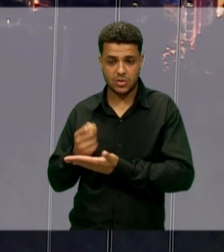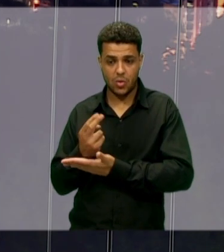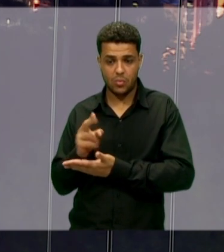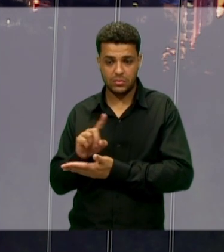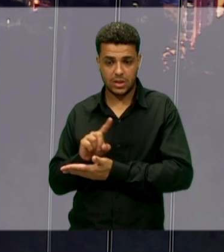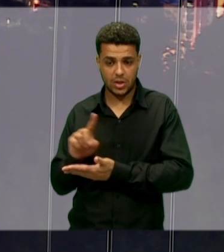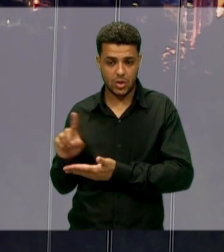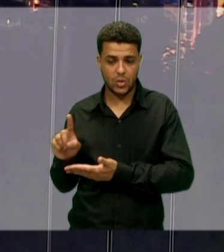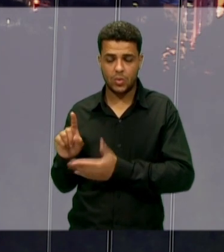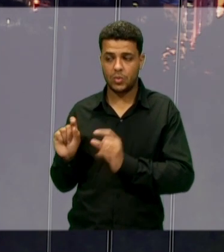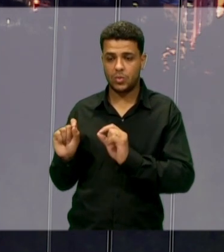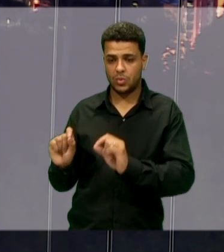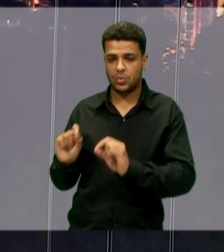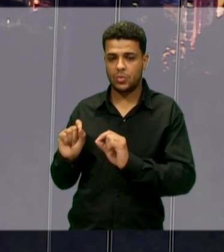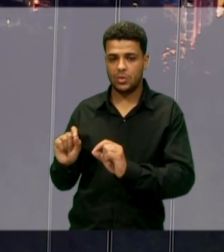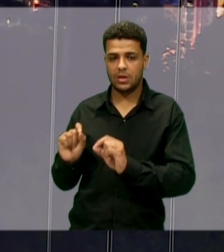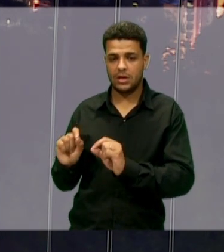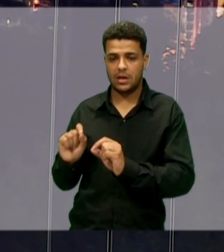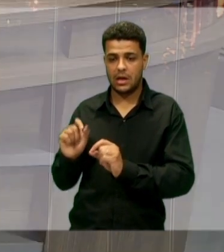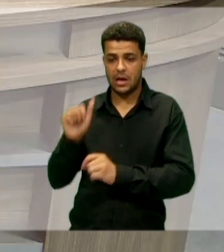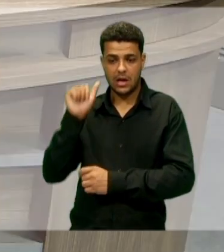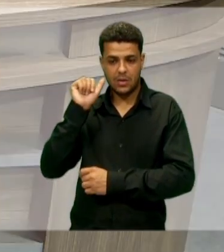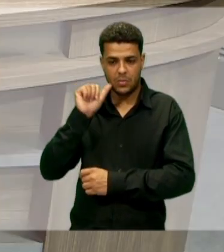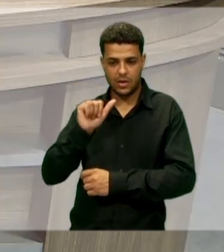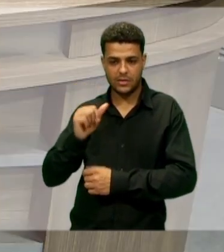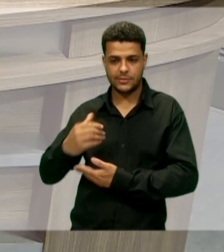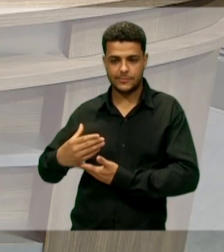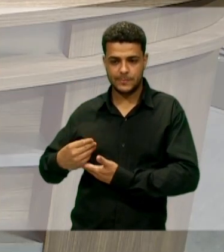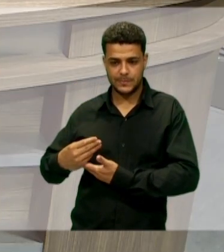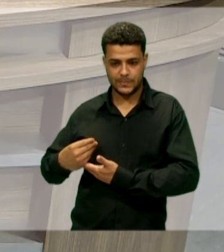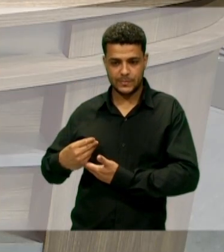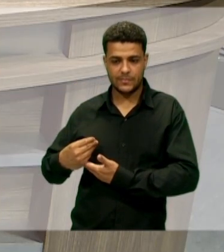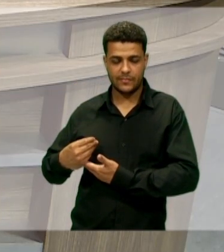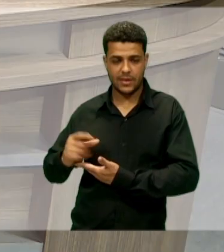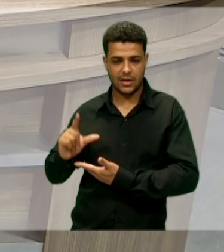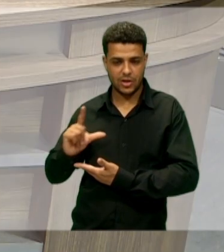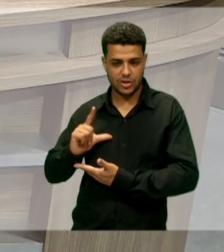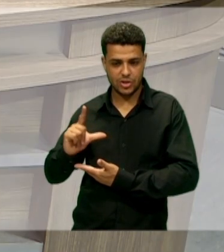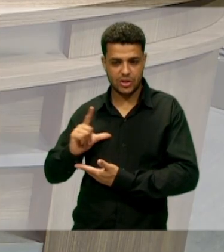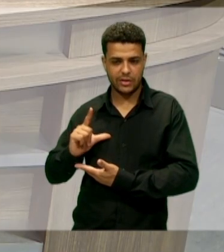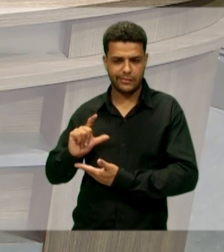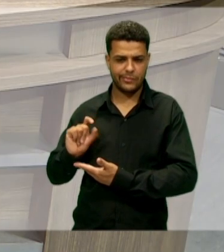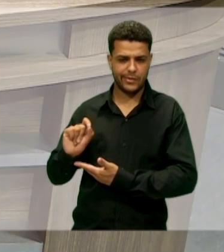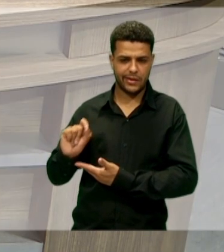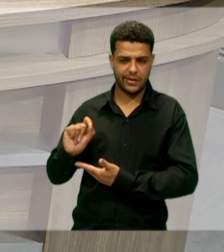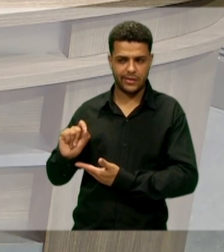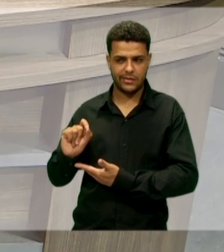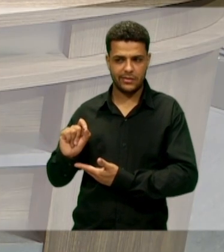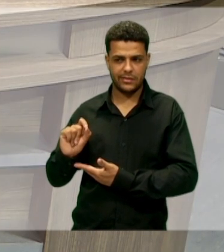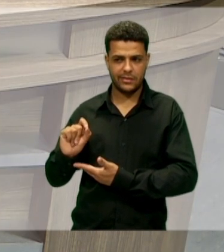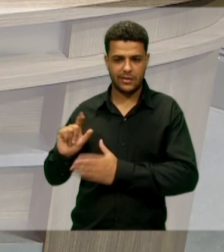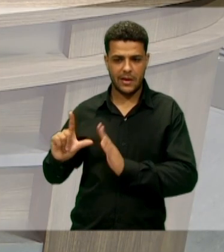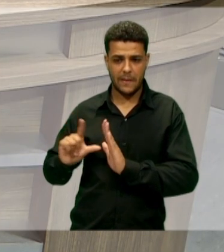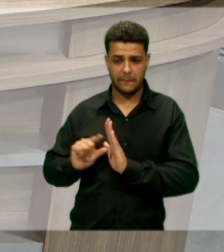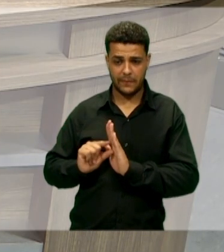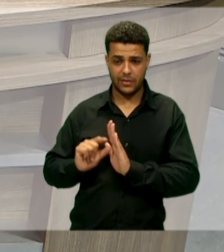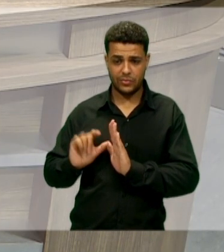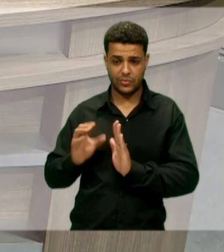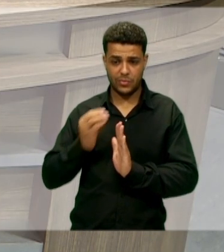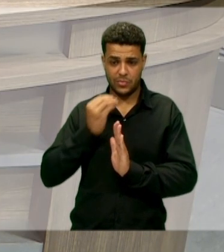de que as mulheres que amamentavam tinham, digamos assim, menos